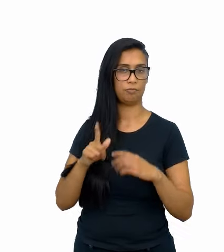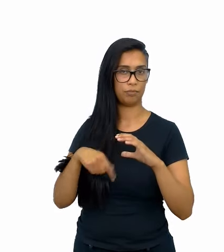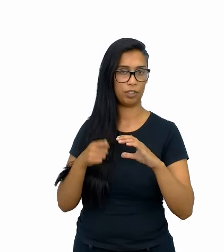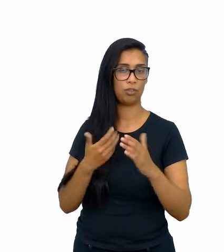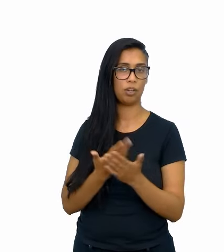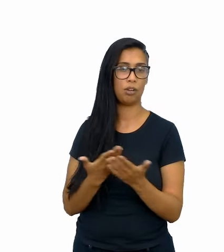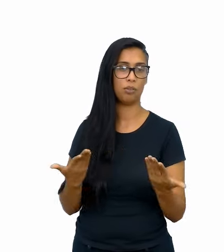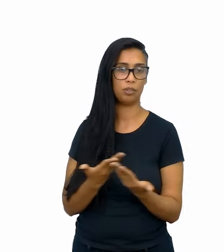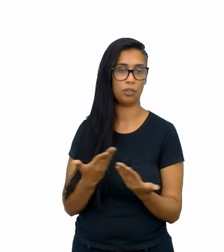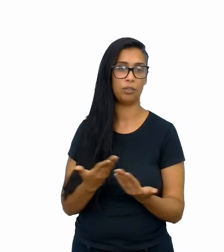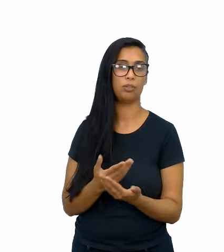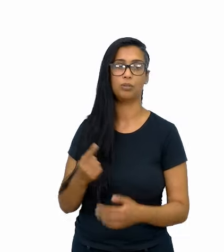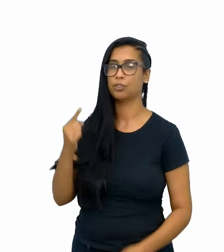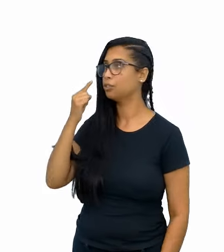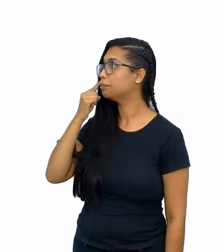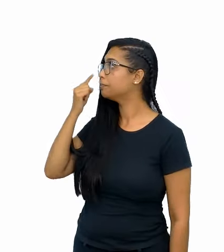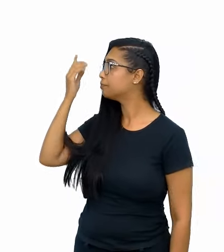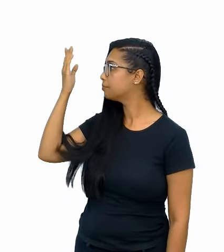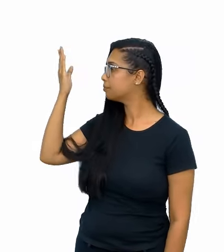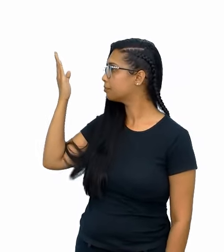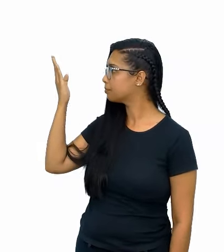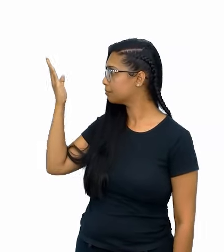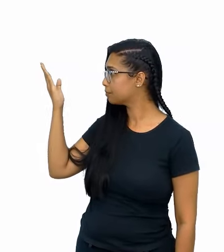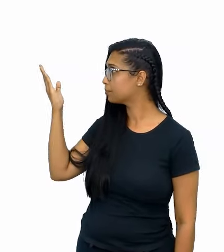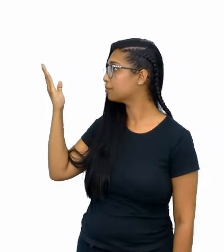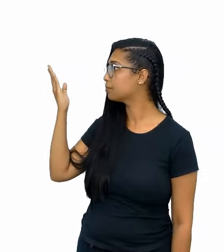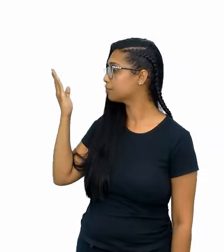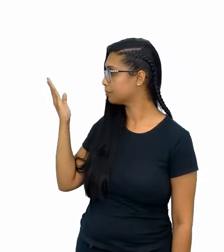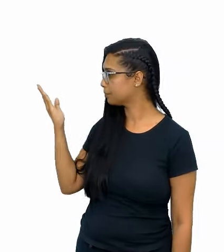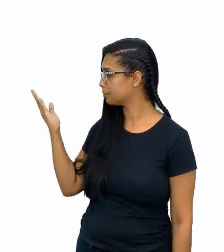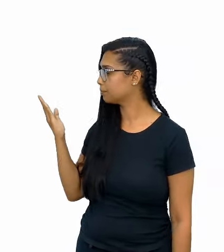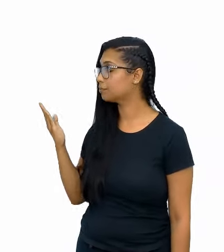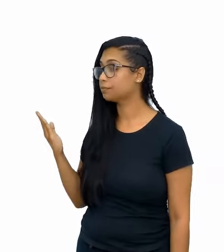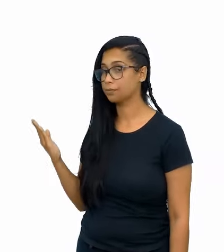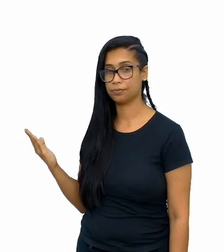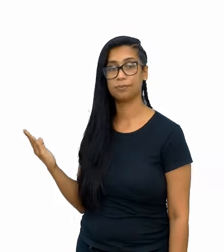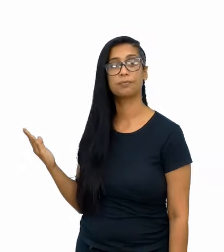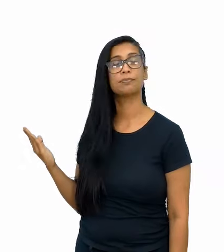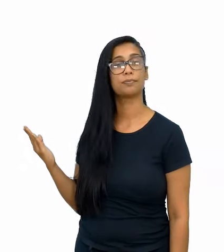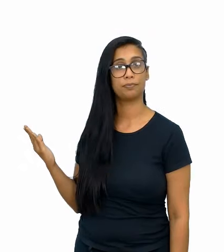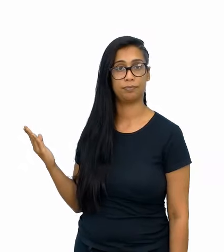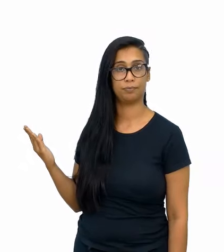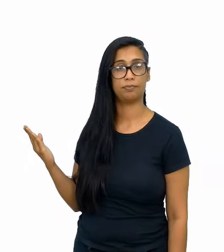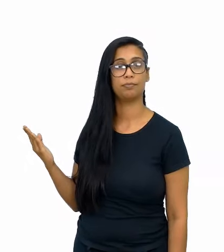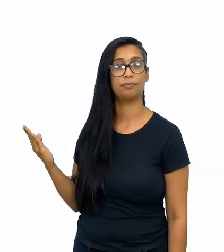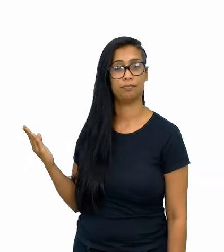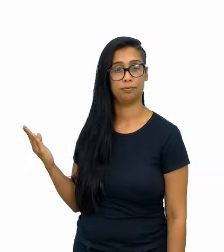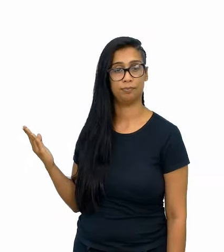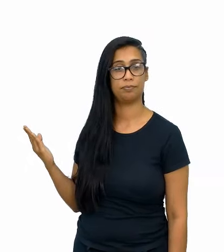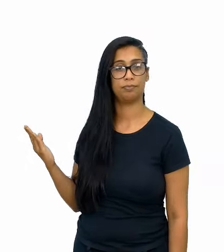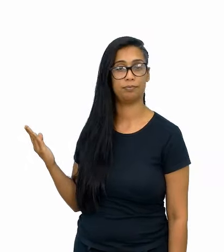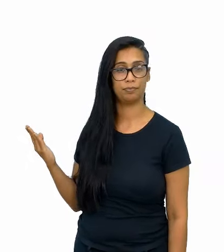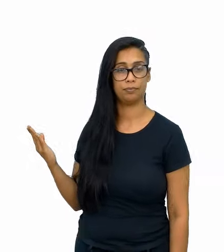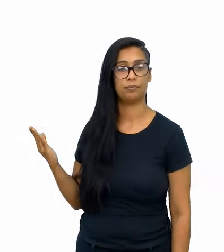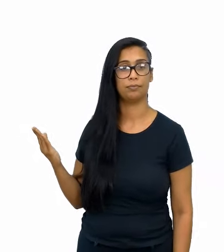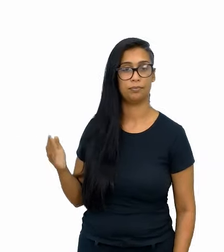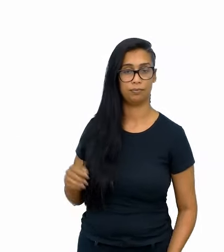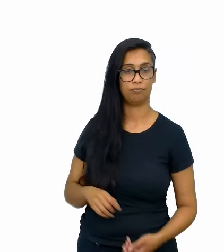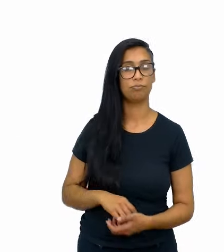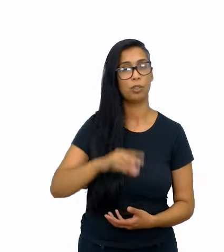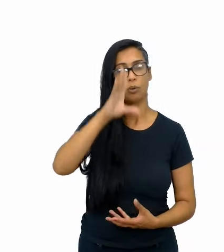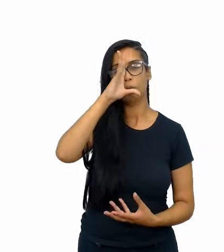das atividades para garantir o desenvolvimento das habilidades e buscamos compreender a importância, né, de se propor